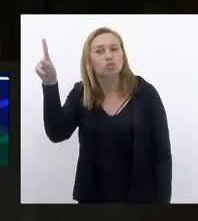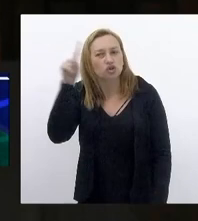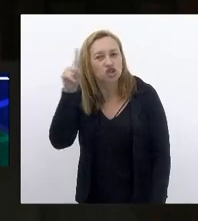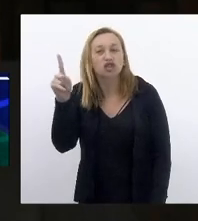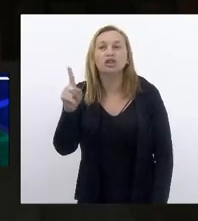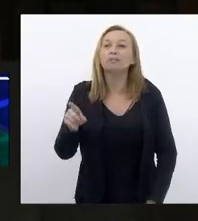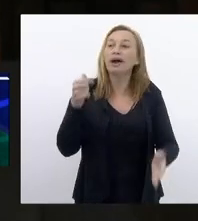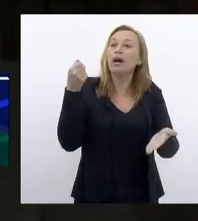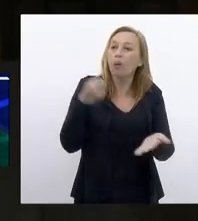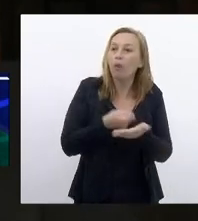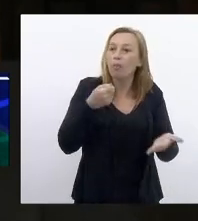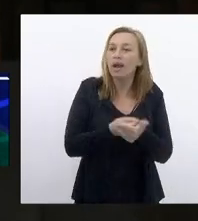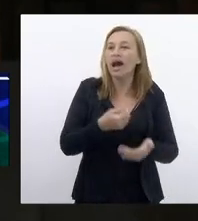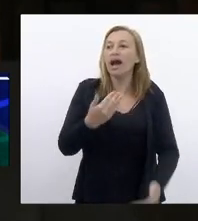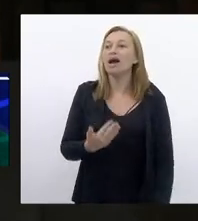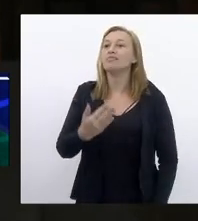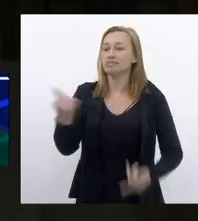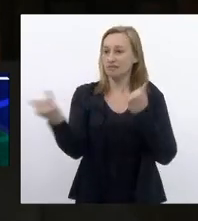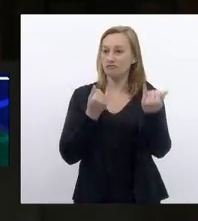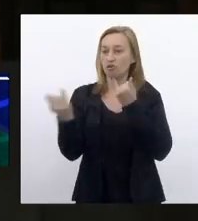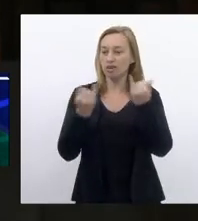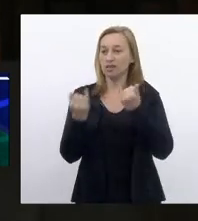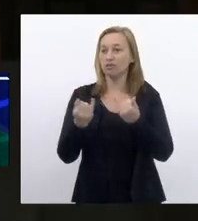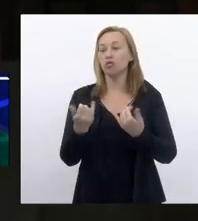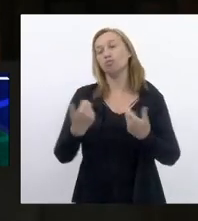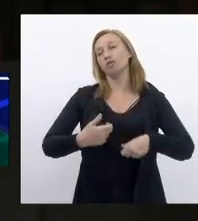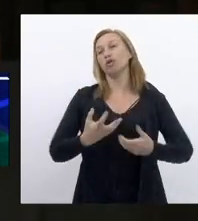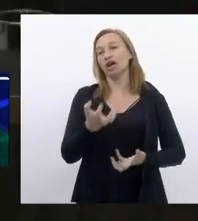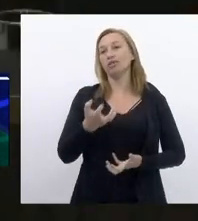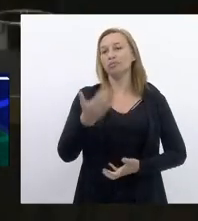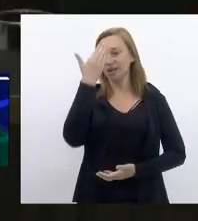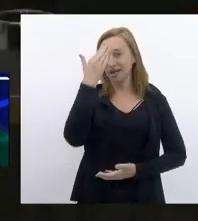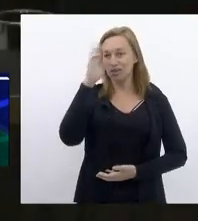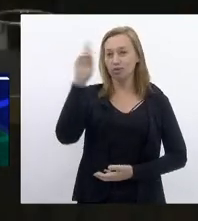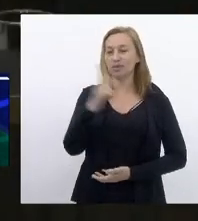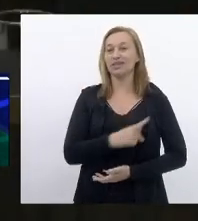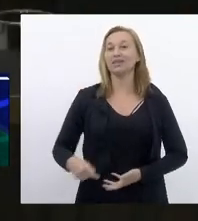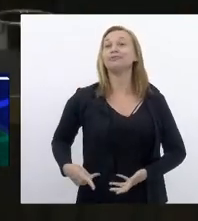para cobrar o meu requerimento de informação. Muito obrigado, presidente.